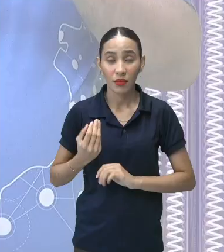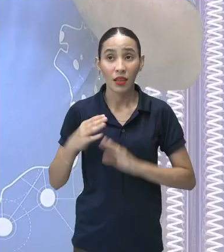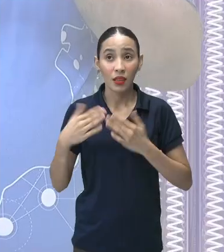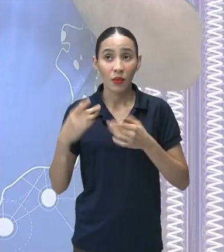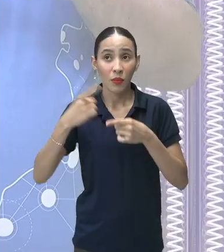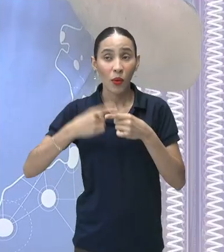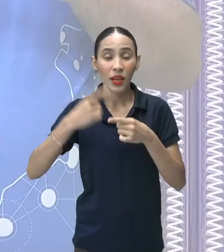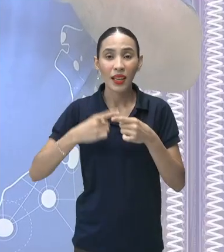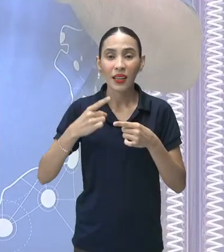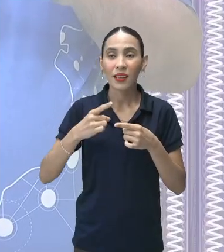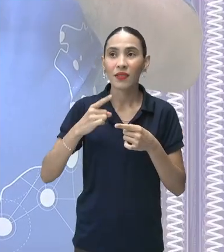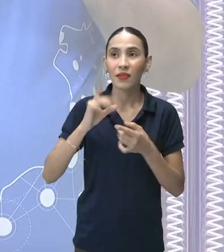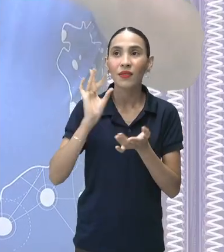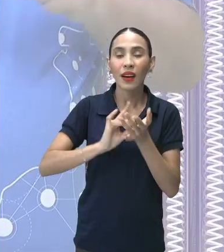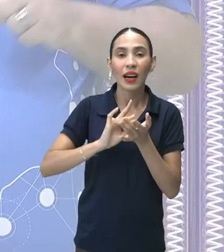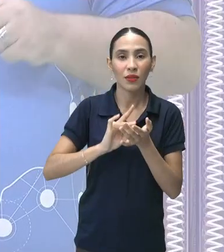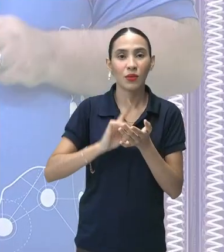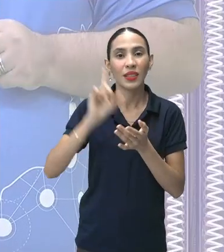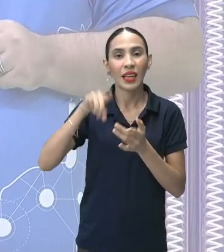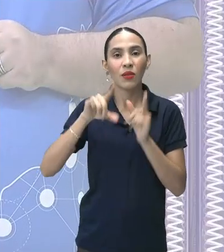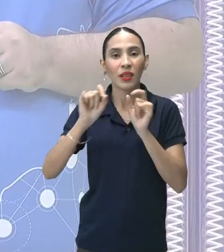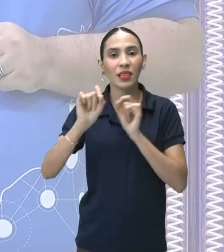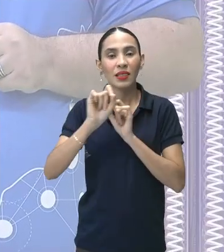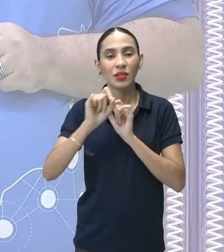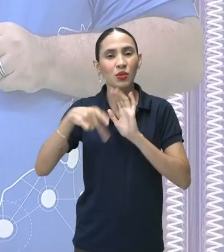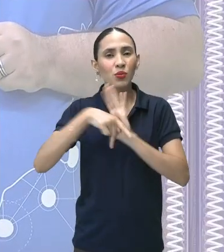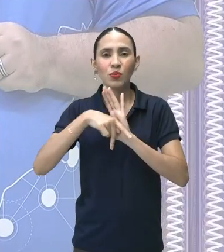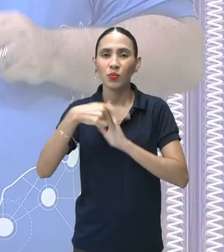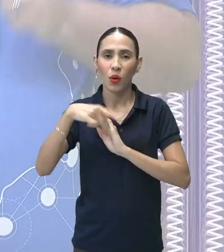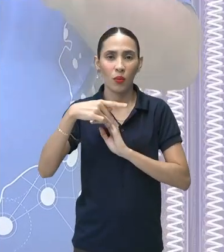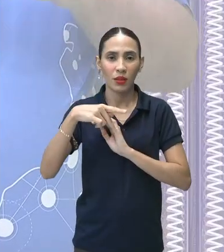porque ela vai, na verdade, guiar nossas escolhas.